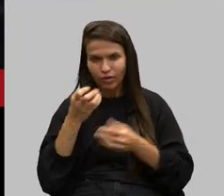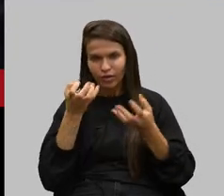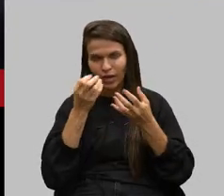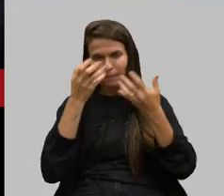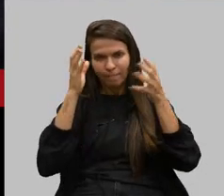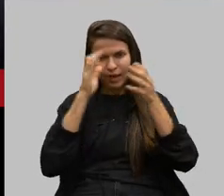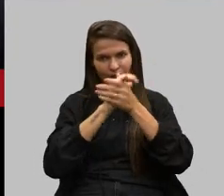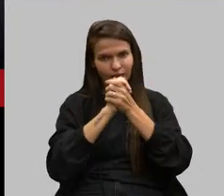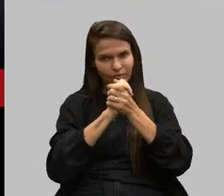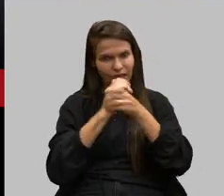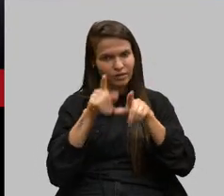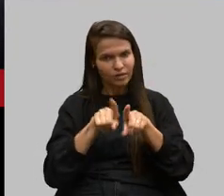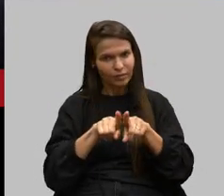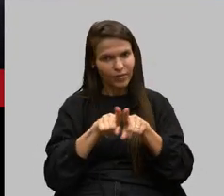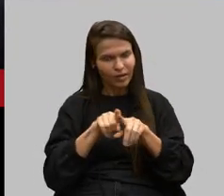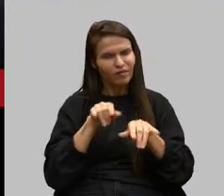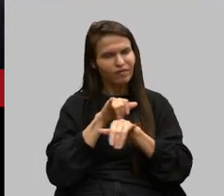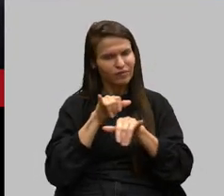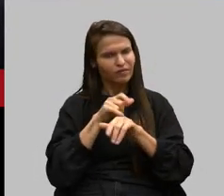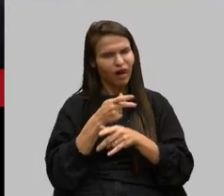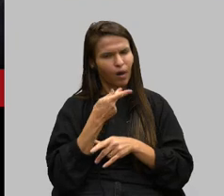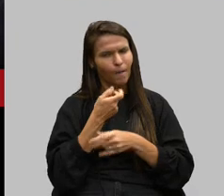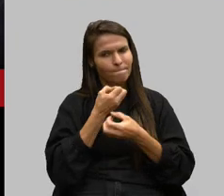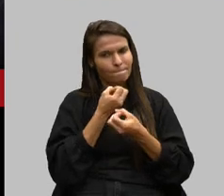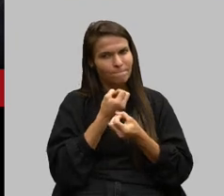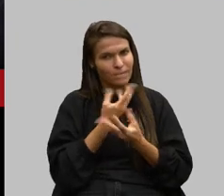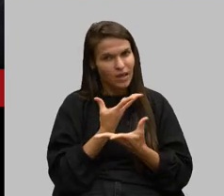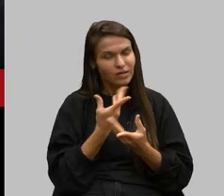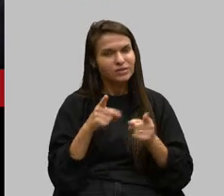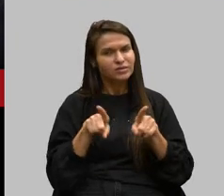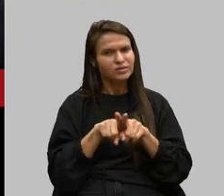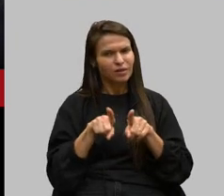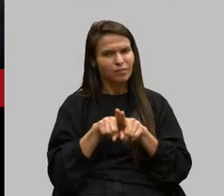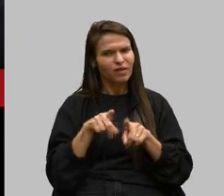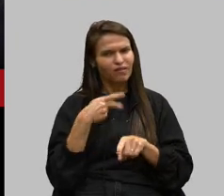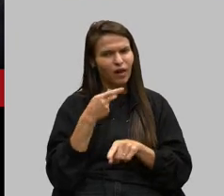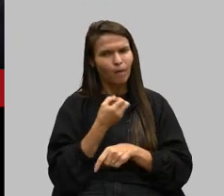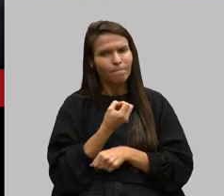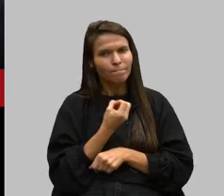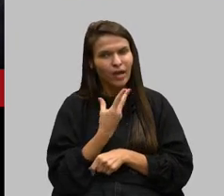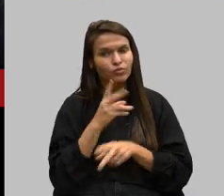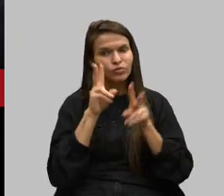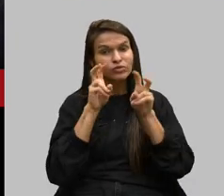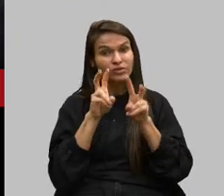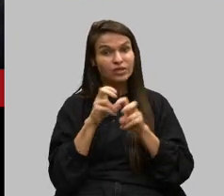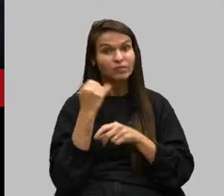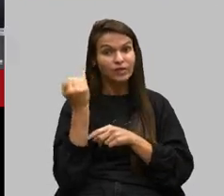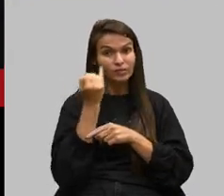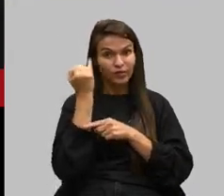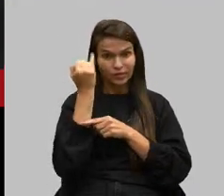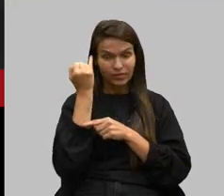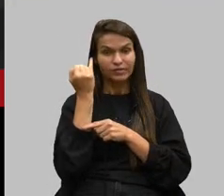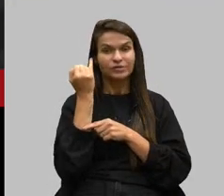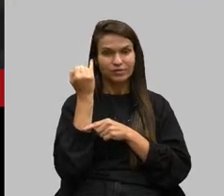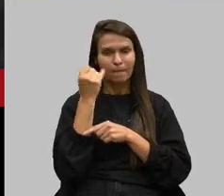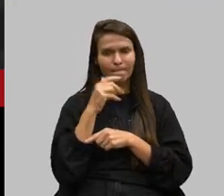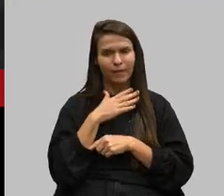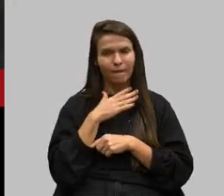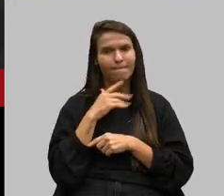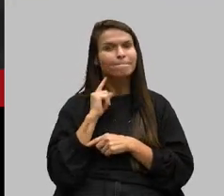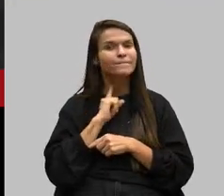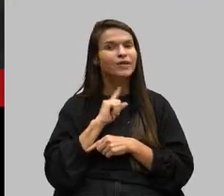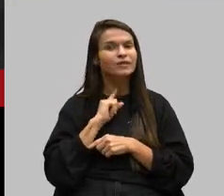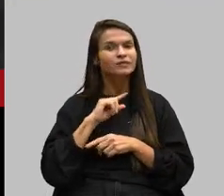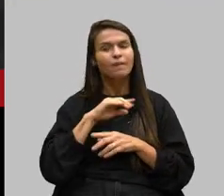também dizer que ele falou muito bem inclusive falou muito bem de um assunto fundamental fundamental para mim acho que para